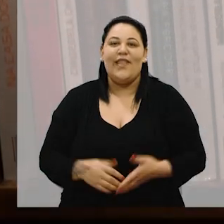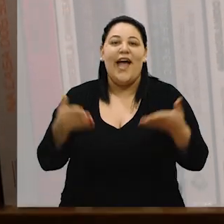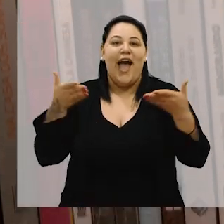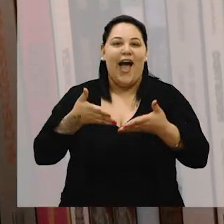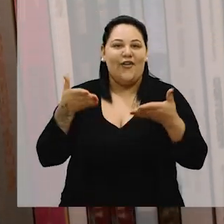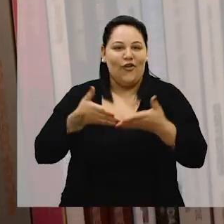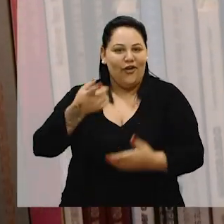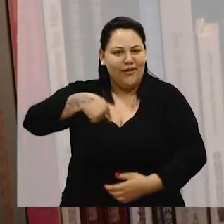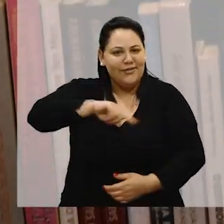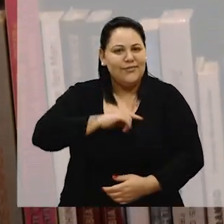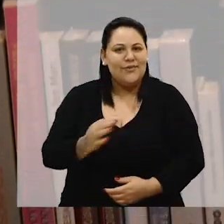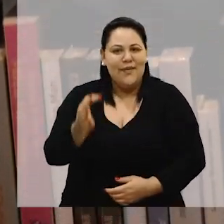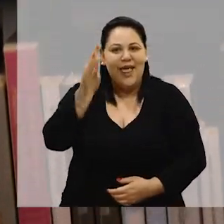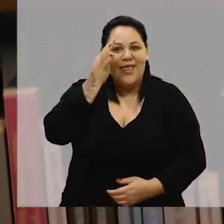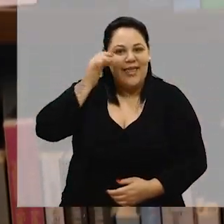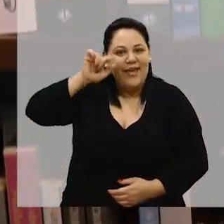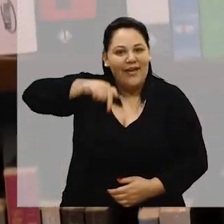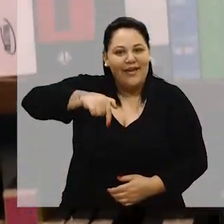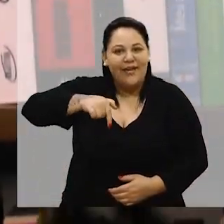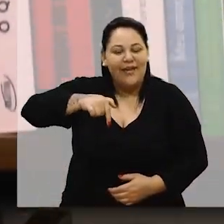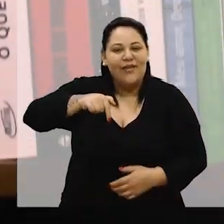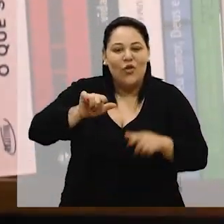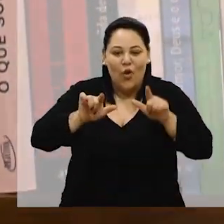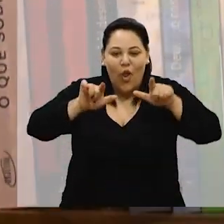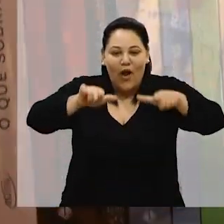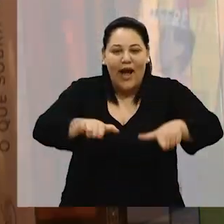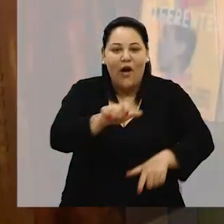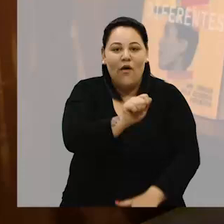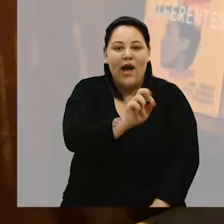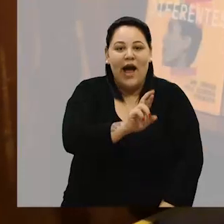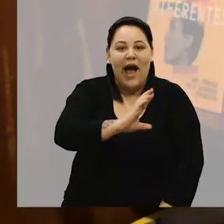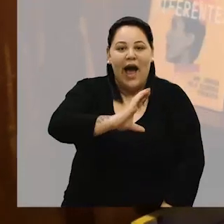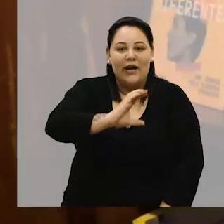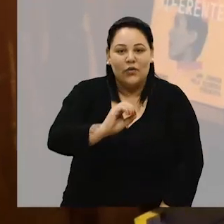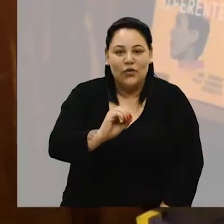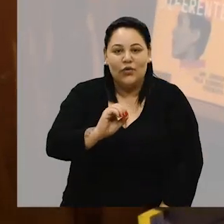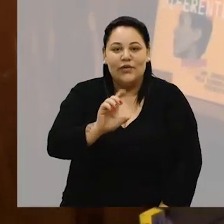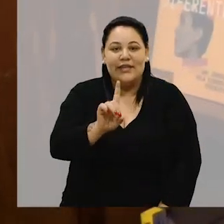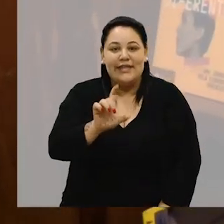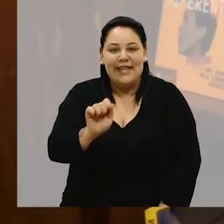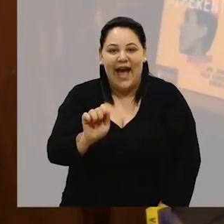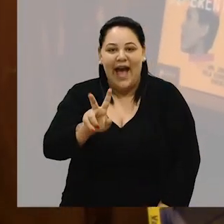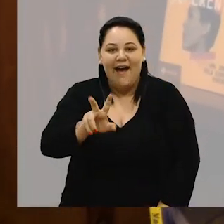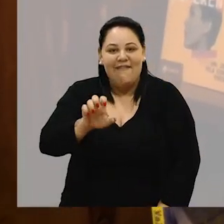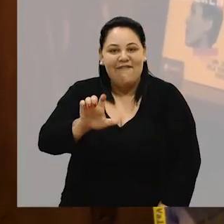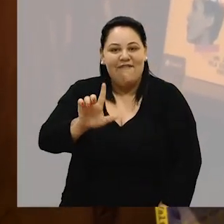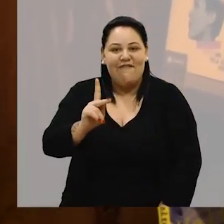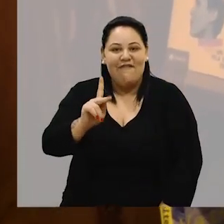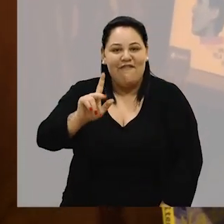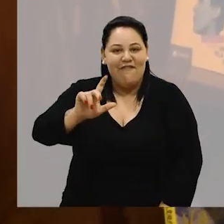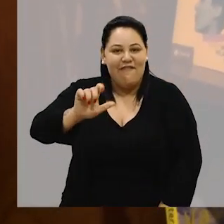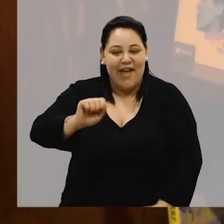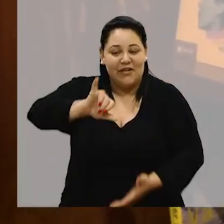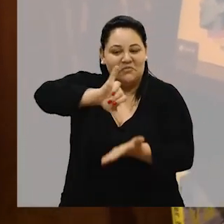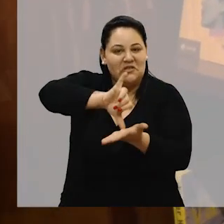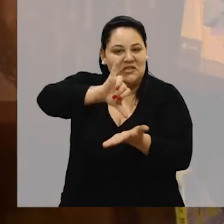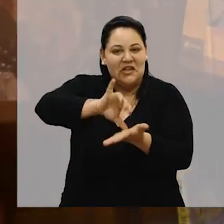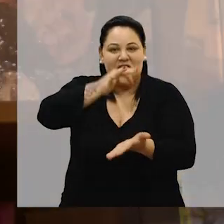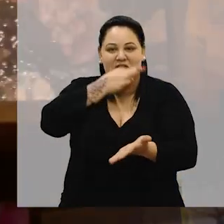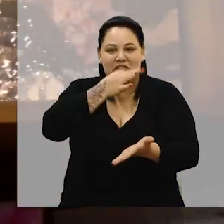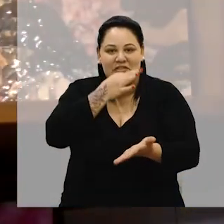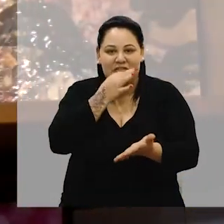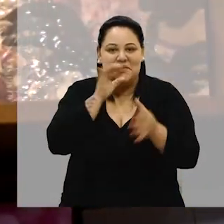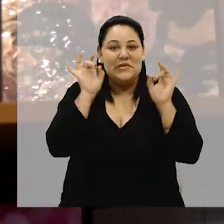Falamos direto aqui então da livraria do Arco da Velha, na região central de Caxias do Sul, para uma edição especialíssima do Café